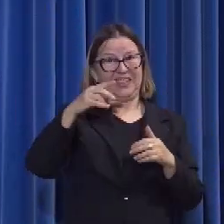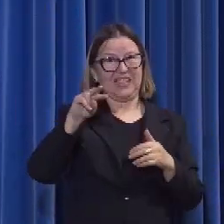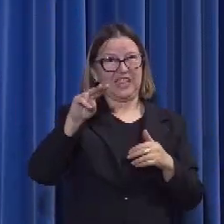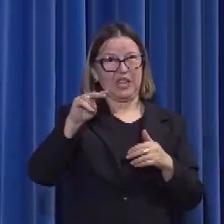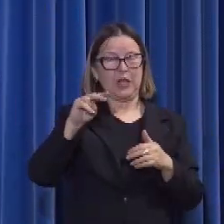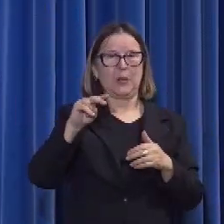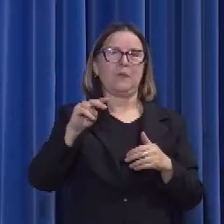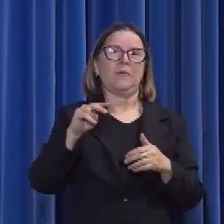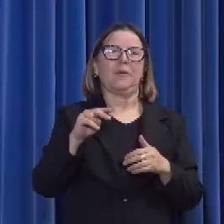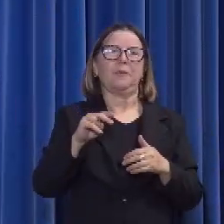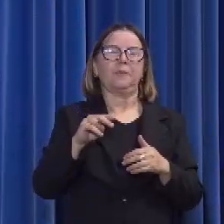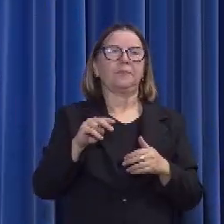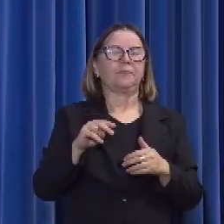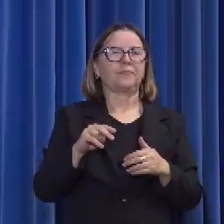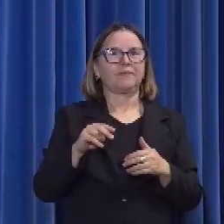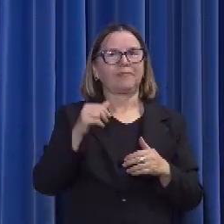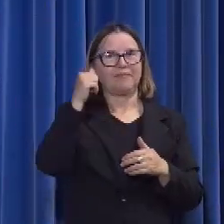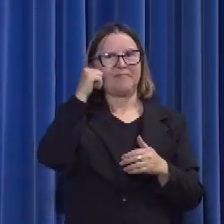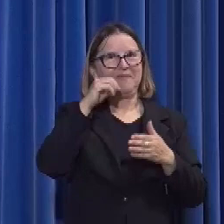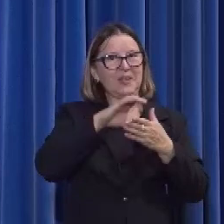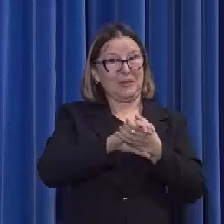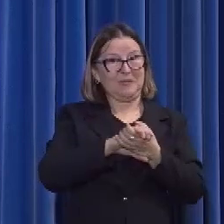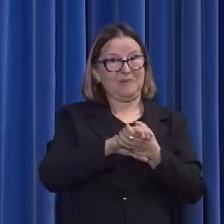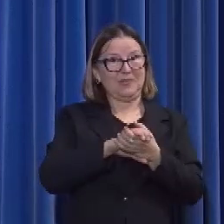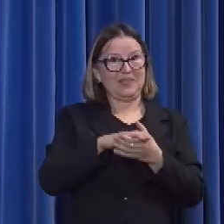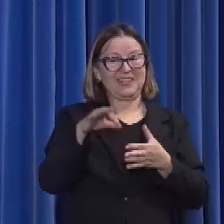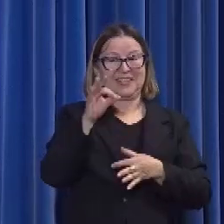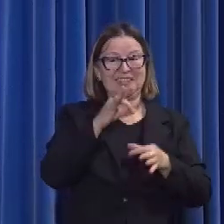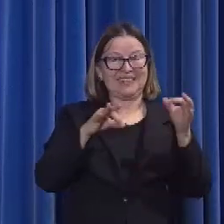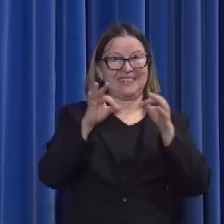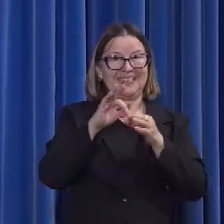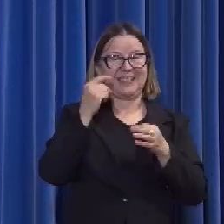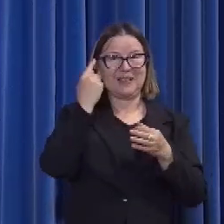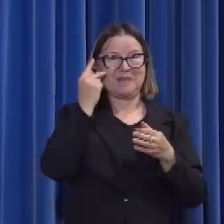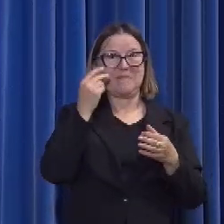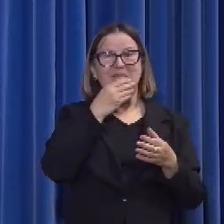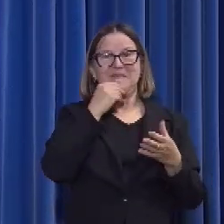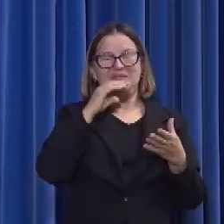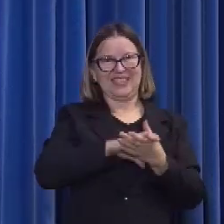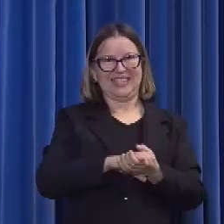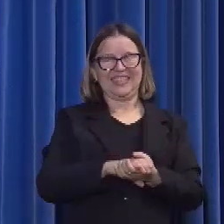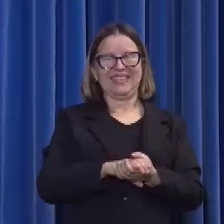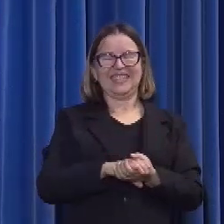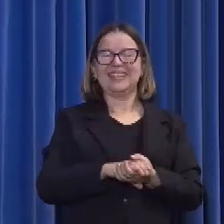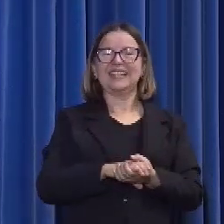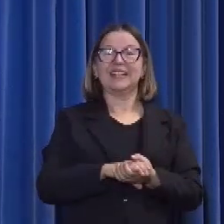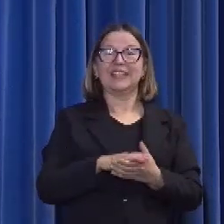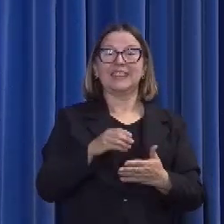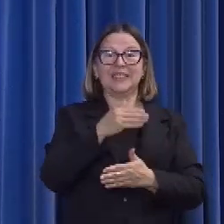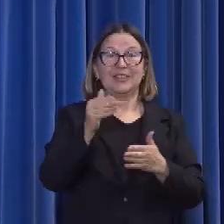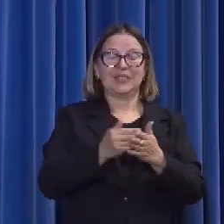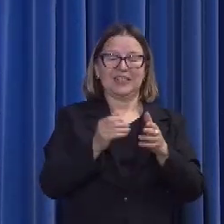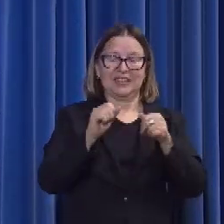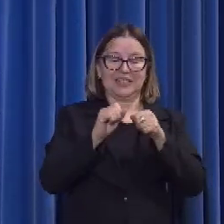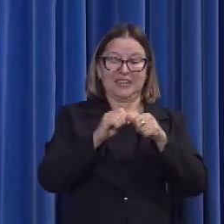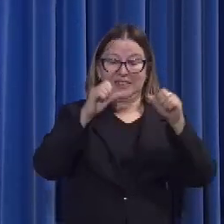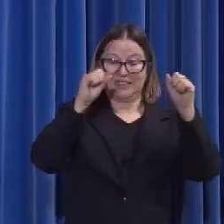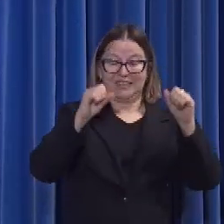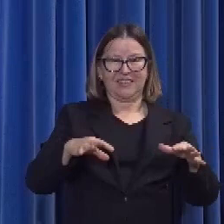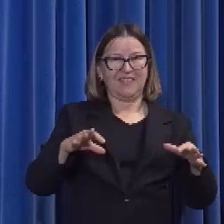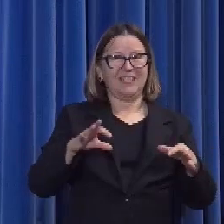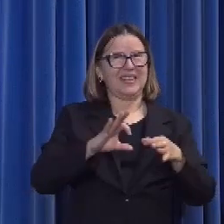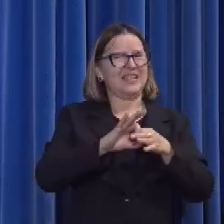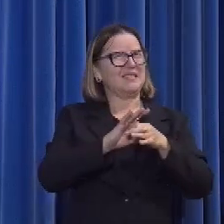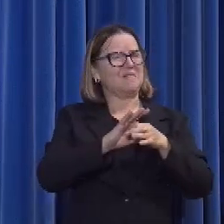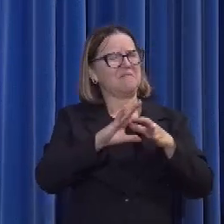seu esposo? Toda a criação será definitivamente liberta da corrupção. Tudo de ruim